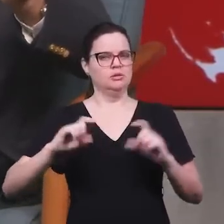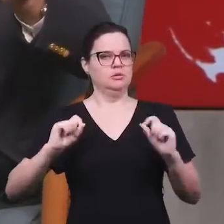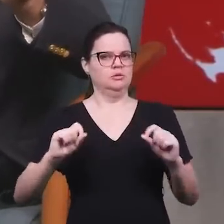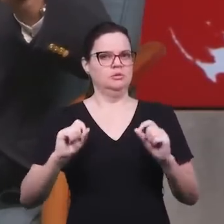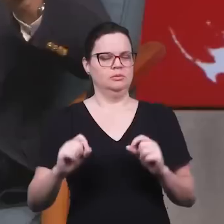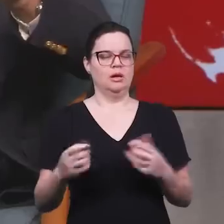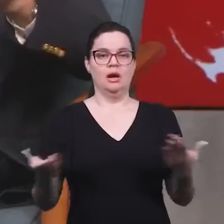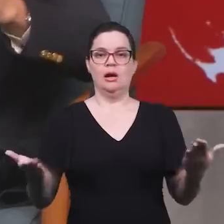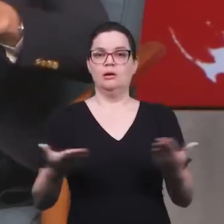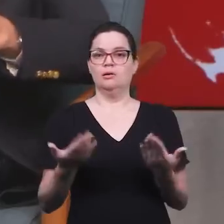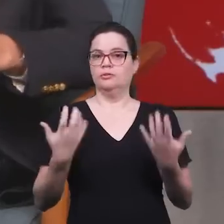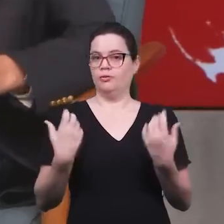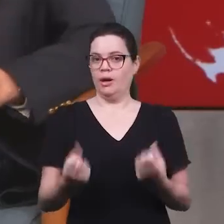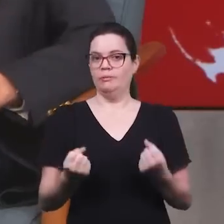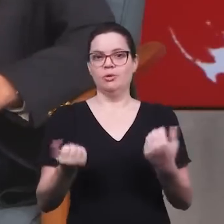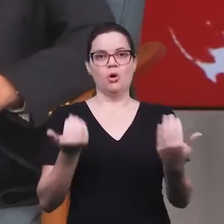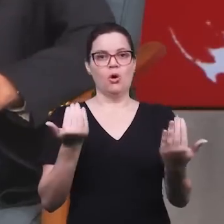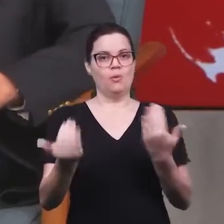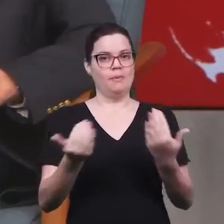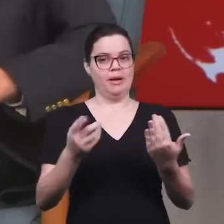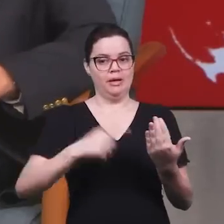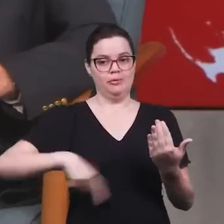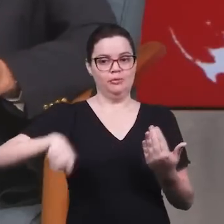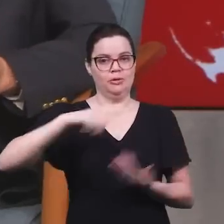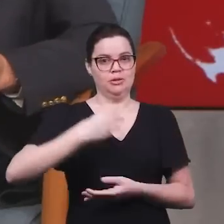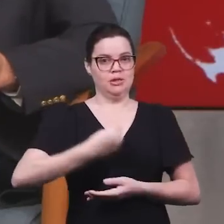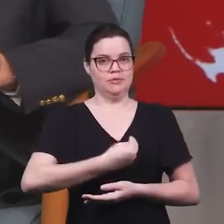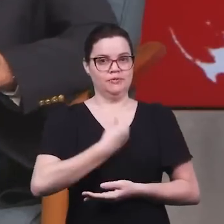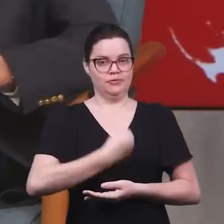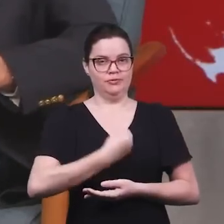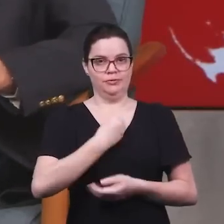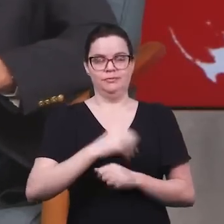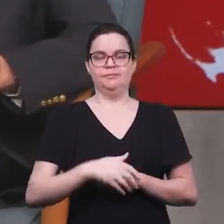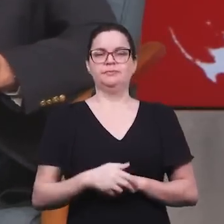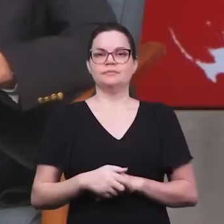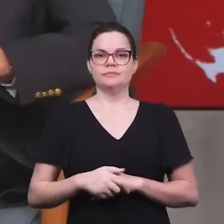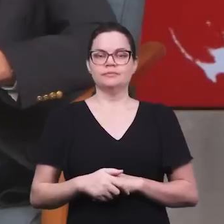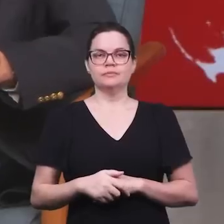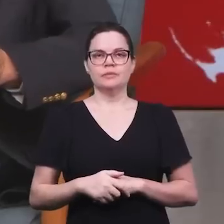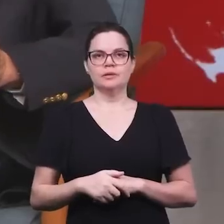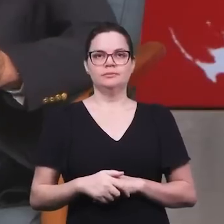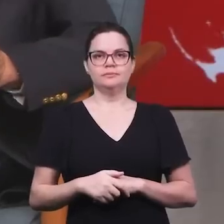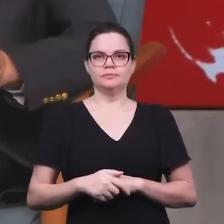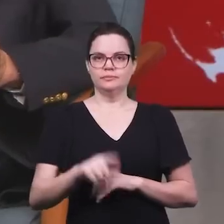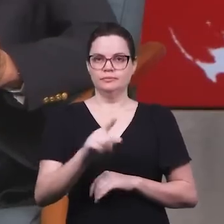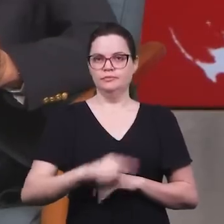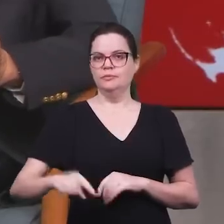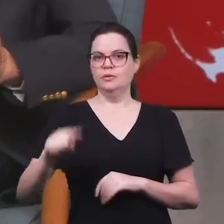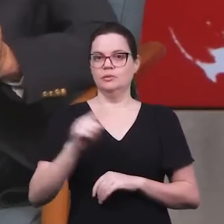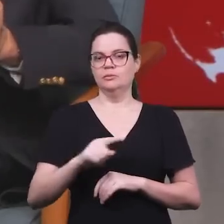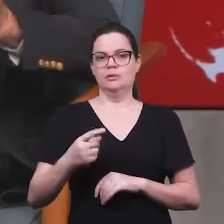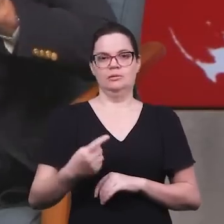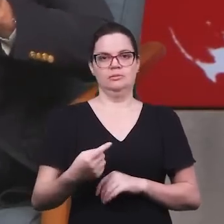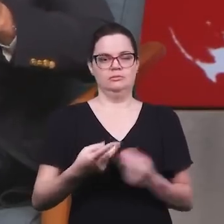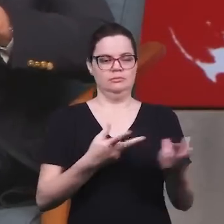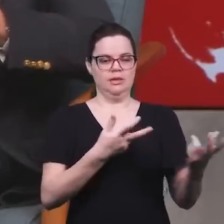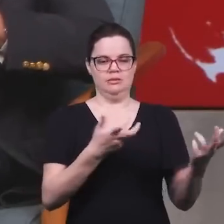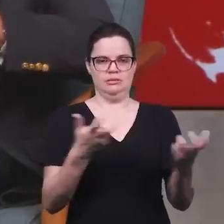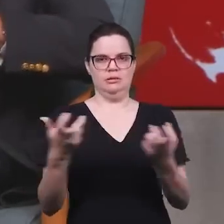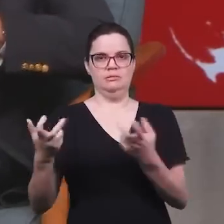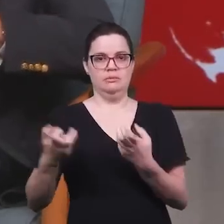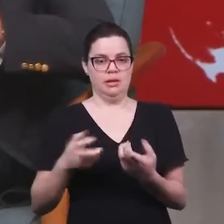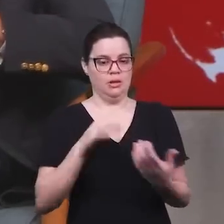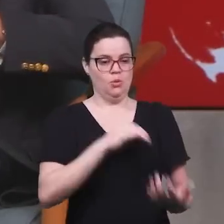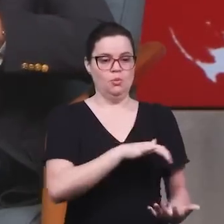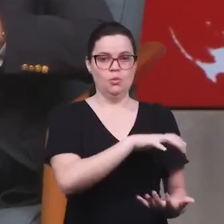aplicar para os nossos dias. Meus irmãos, nós estamos vivendo um momento com